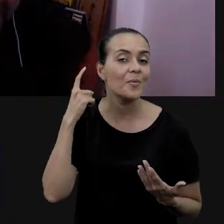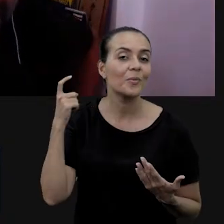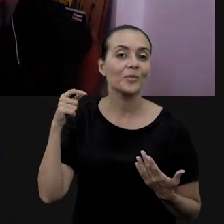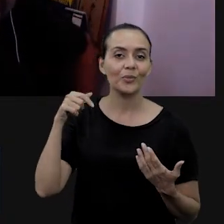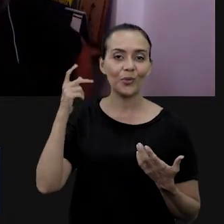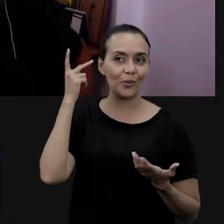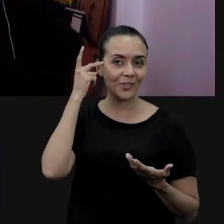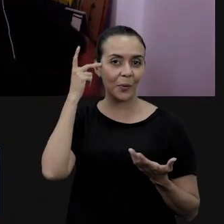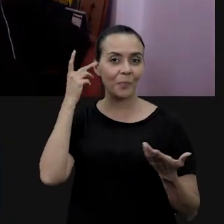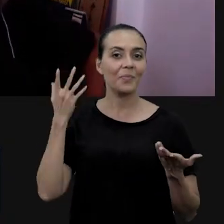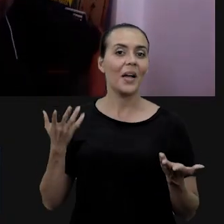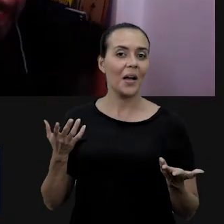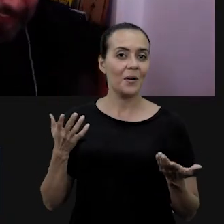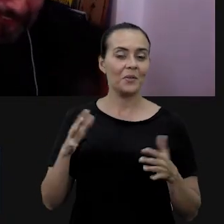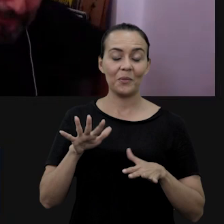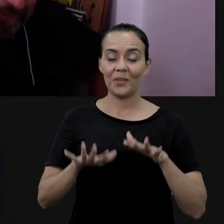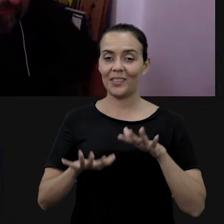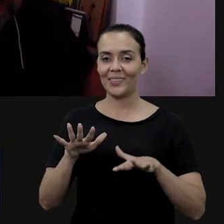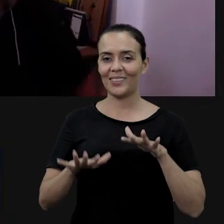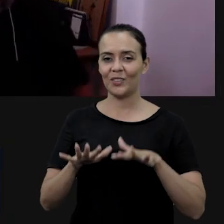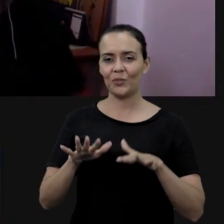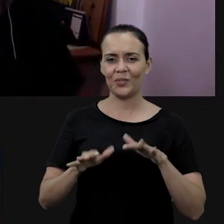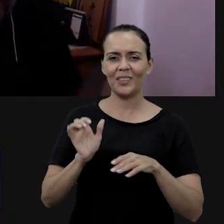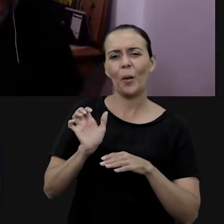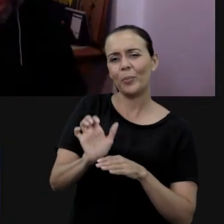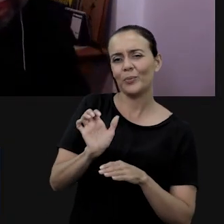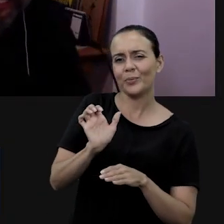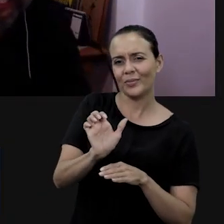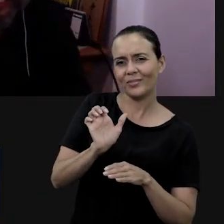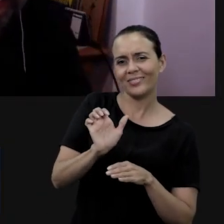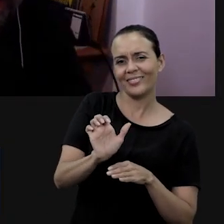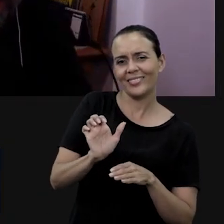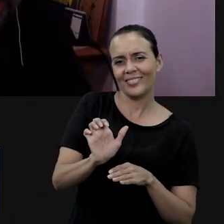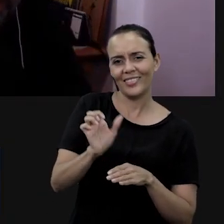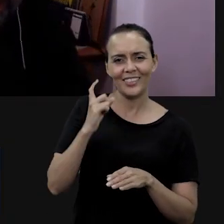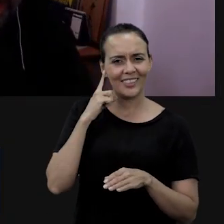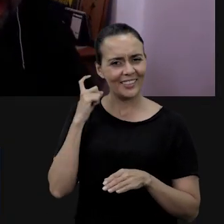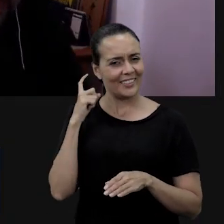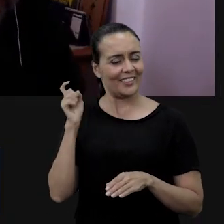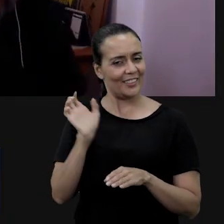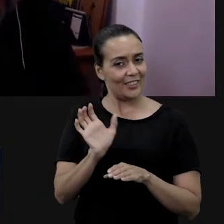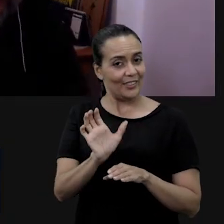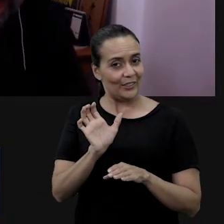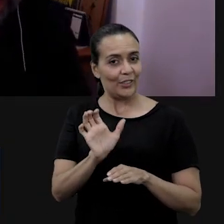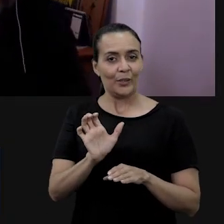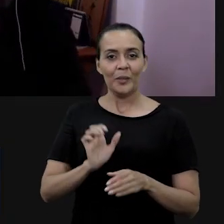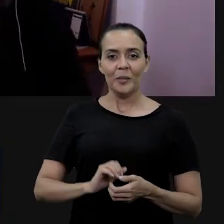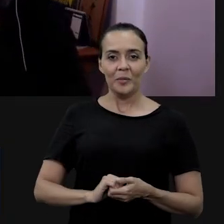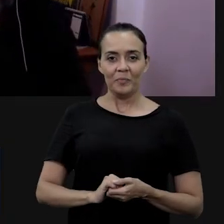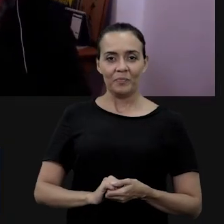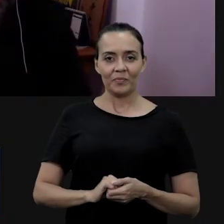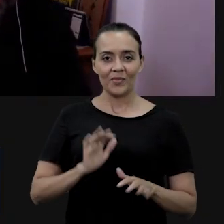tendem ao caótico e às vezes expressam, né, a buzina, né? A questão daqueles Uhum. buzinazos assim,